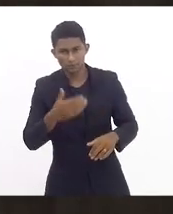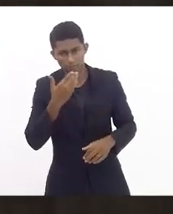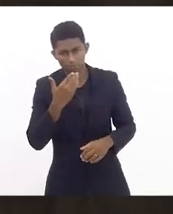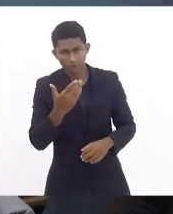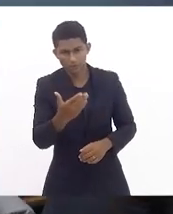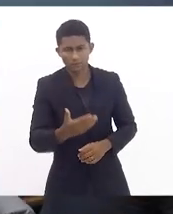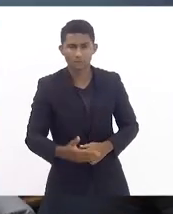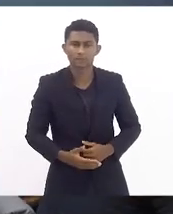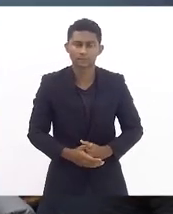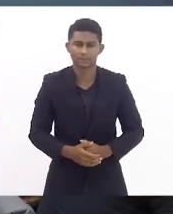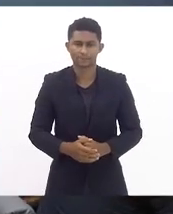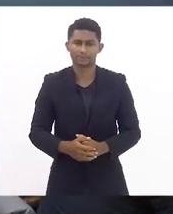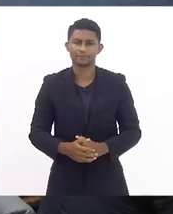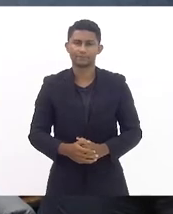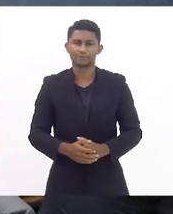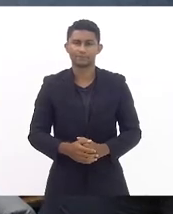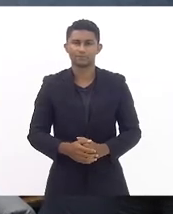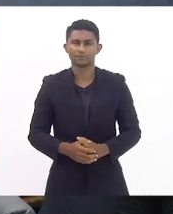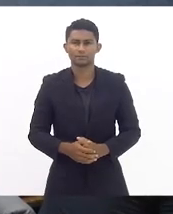redação.